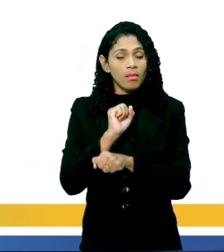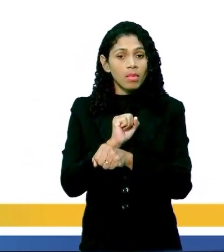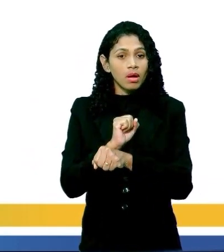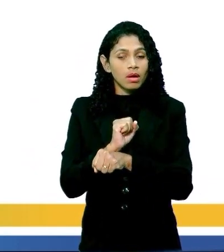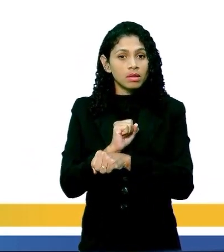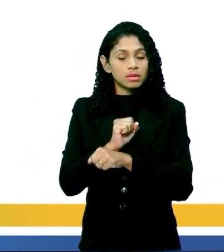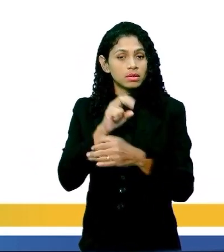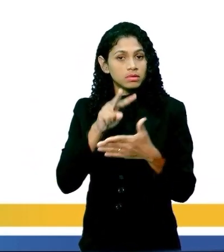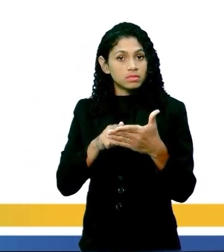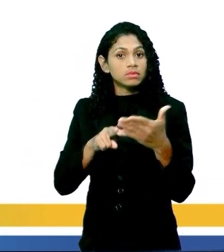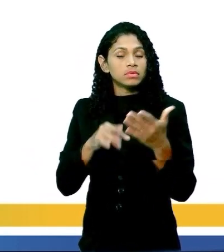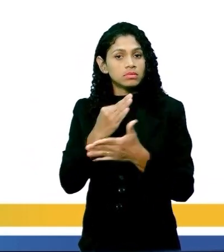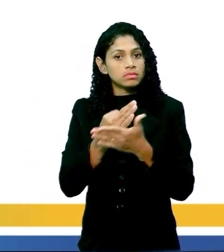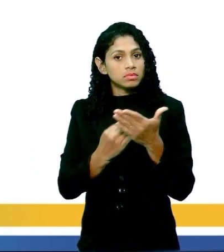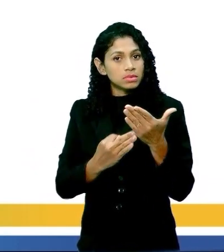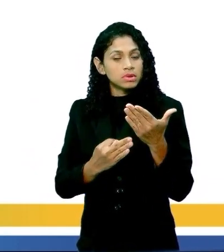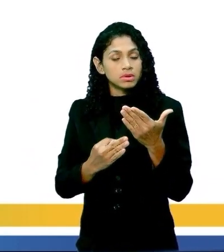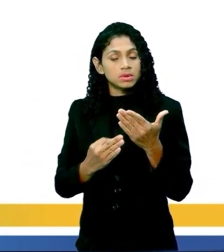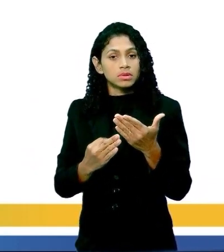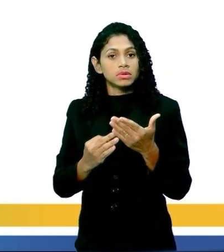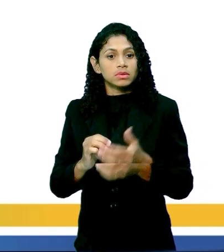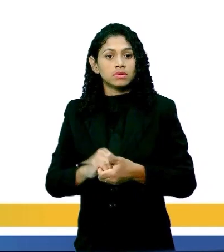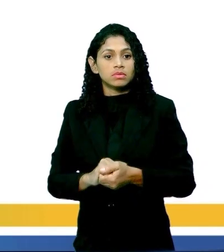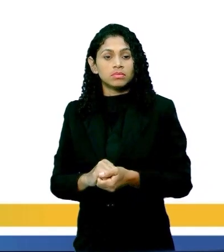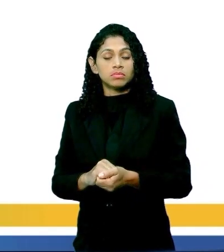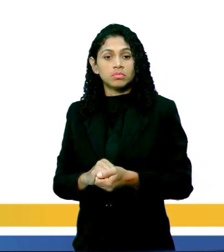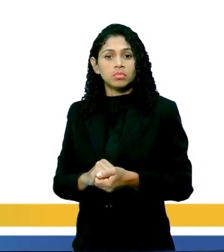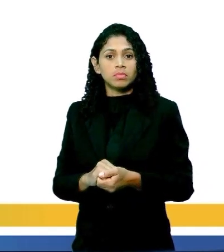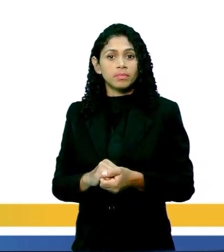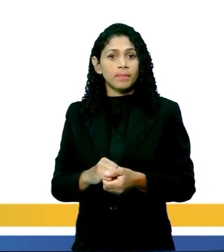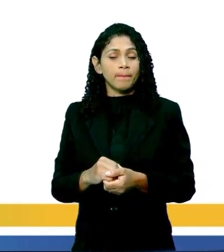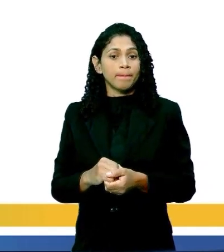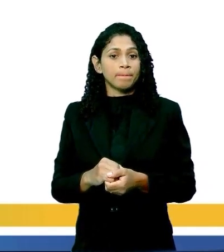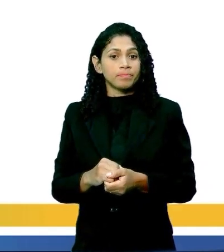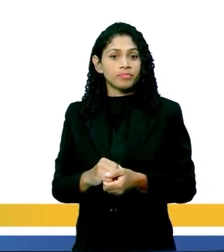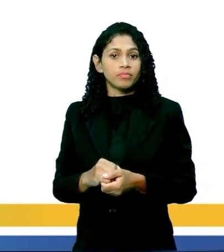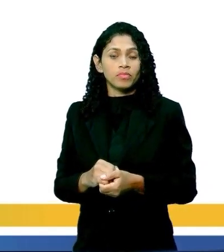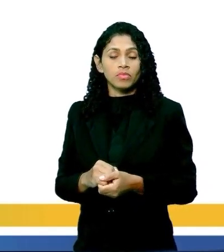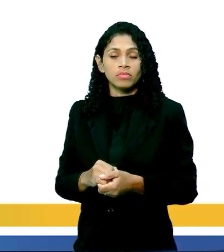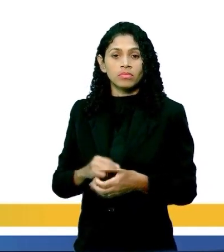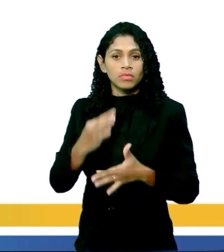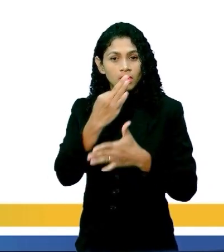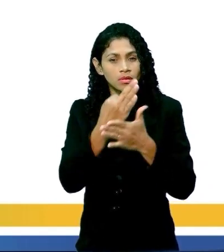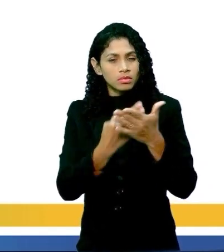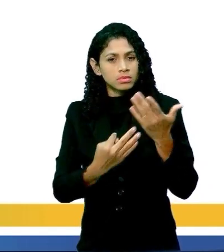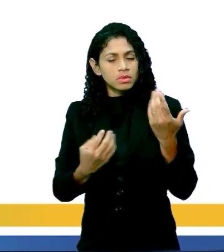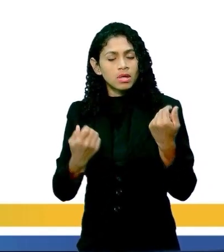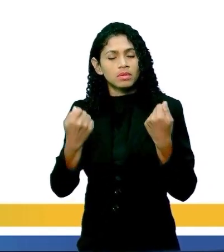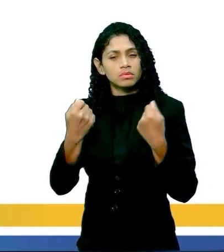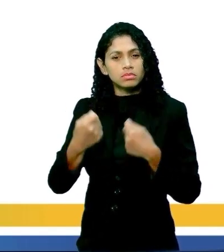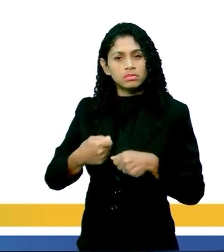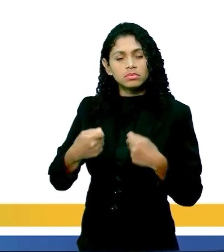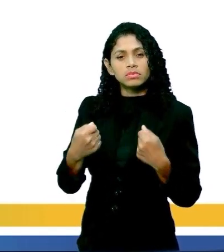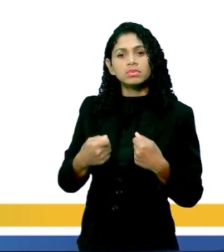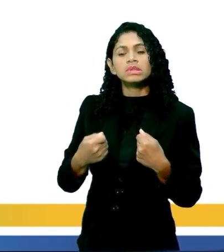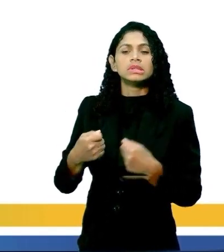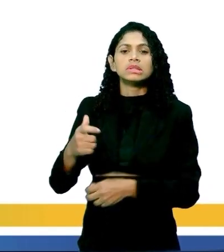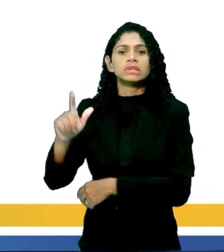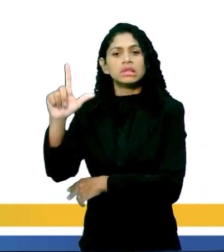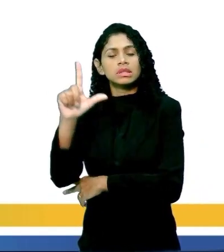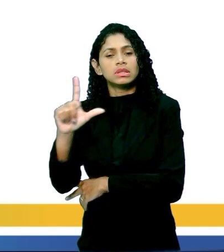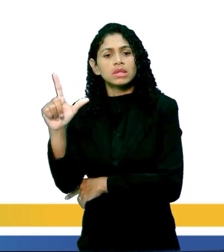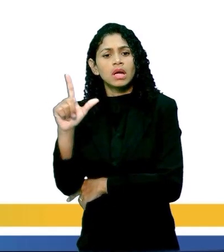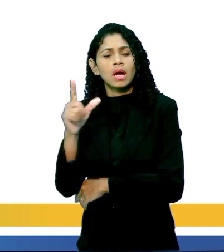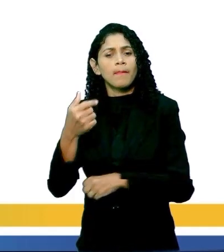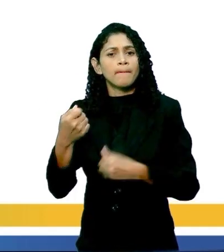lá! Para que um texto seja literário, o que é necessário? Basta somente a correção gramatical, isto